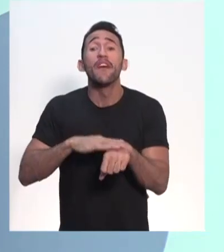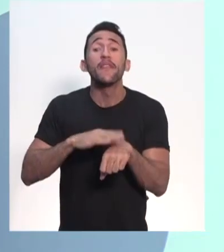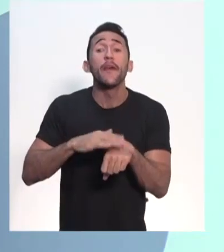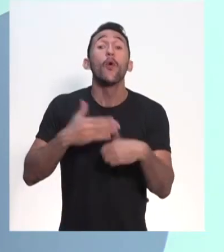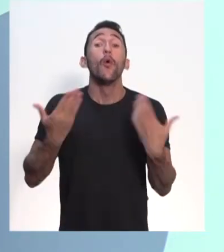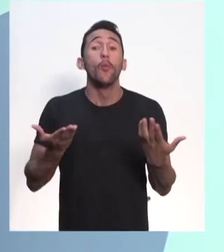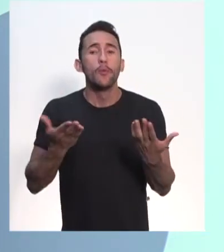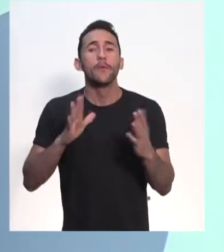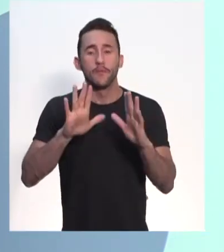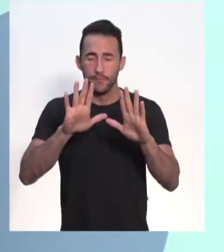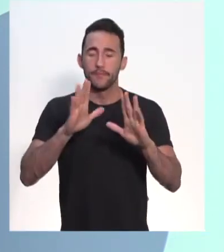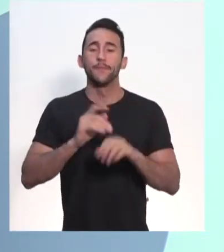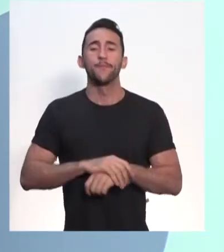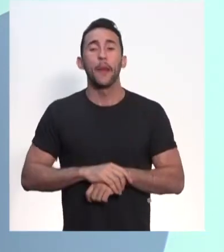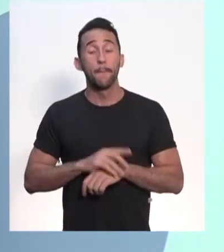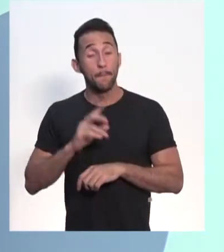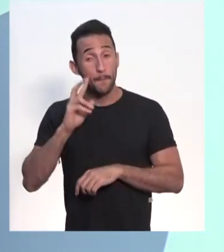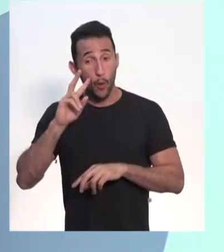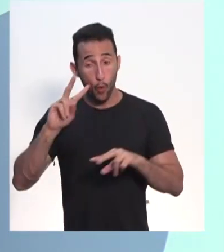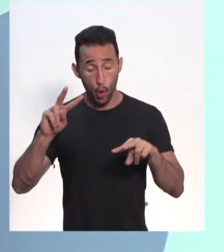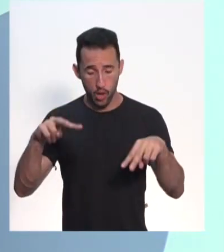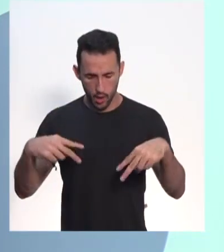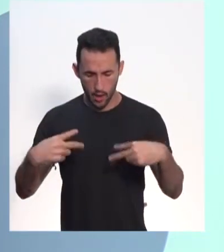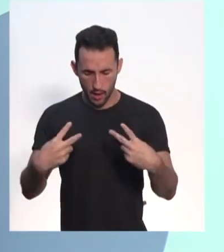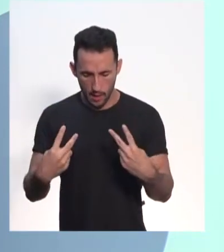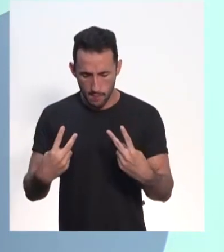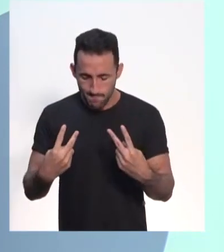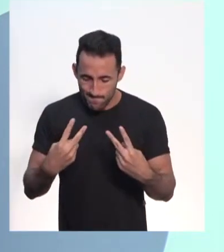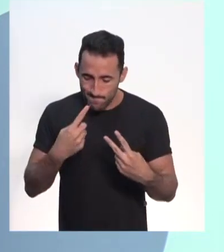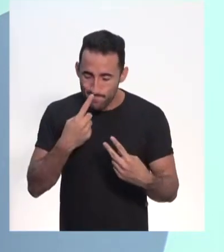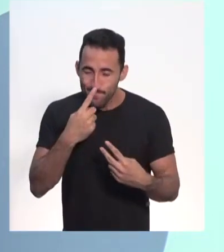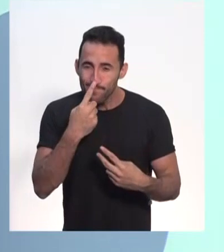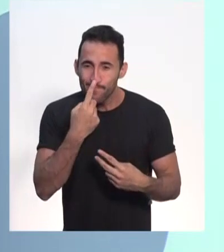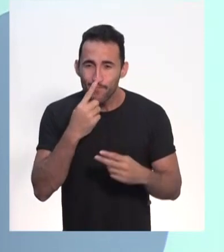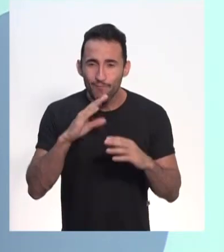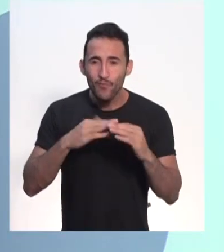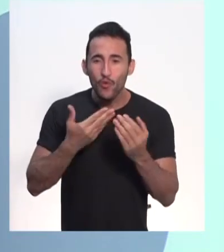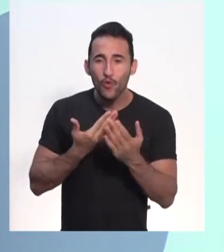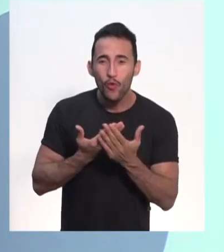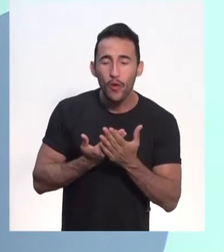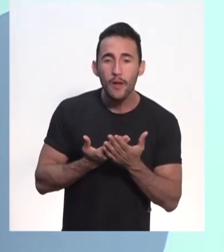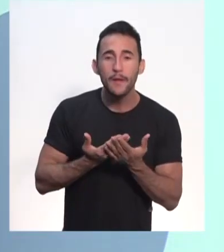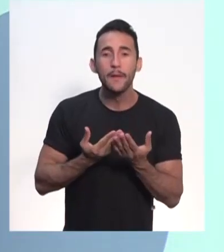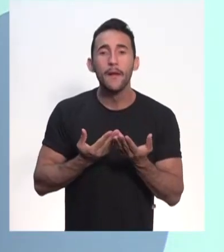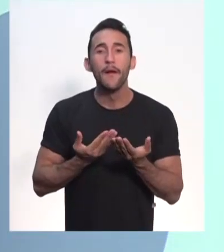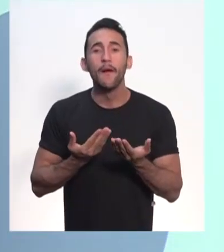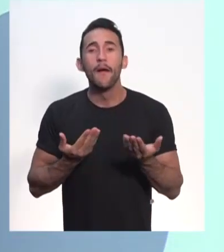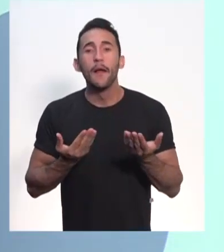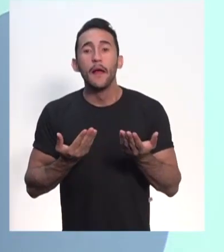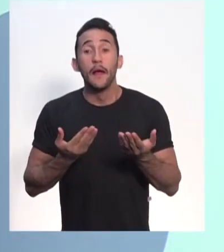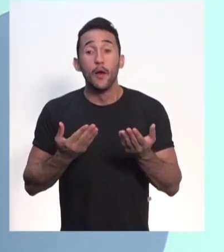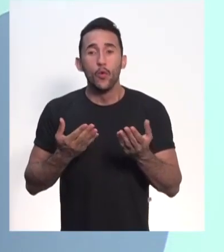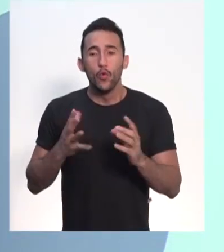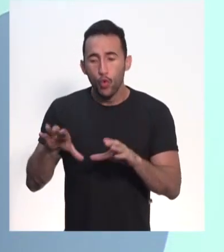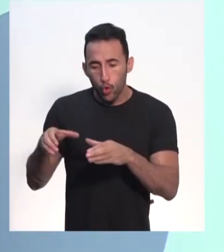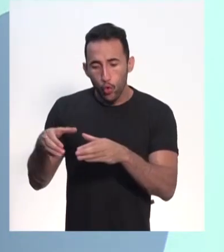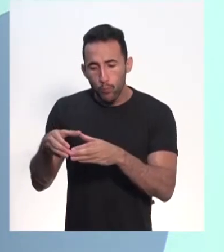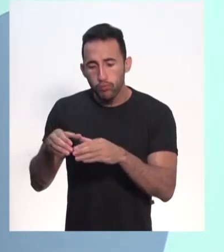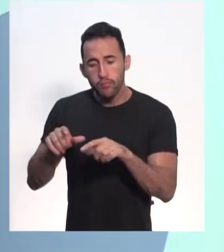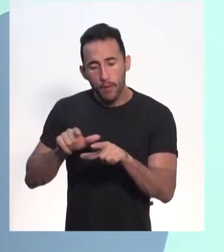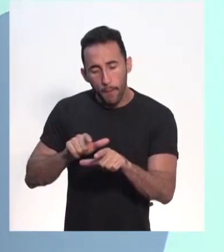do mês e nem sempre sabem onde fazer o acesso desse material. Então, os PCs podem